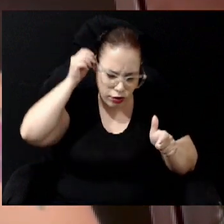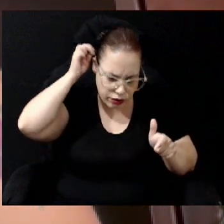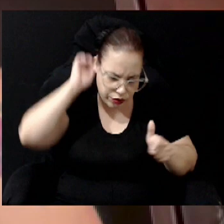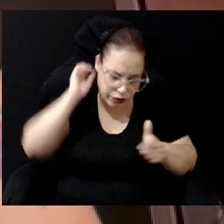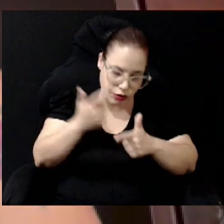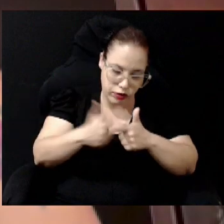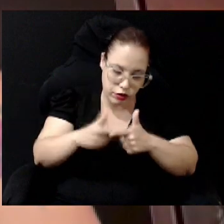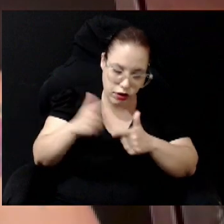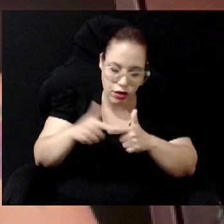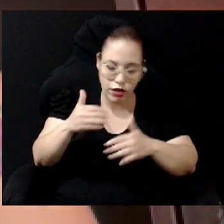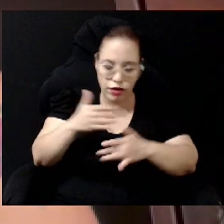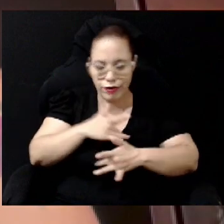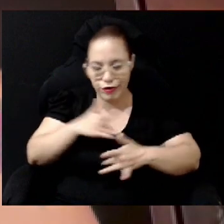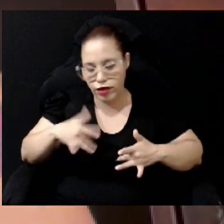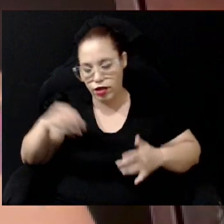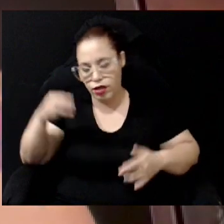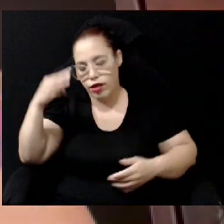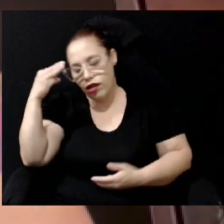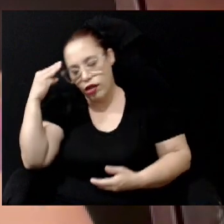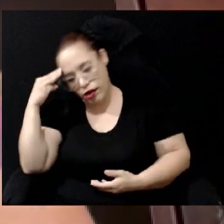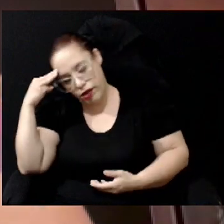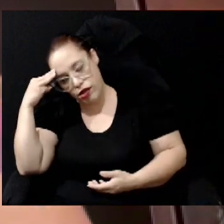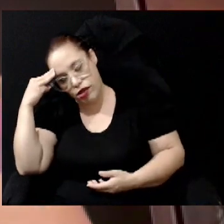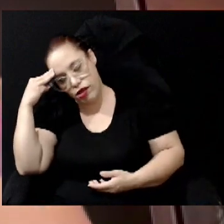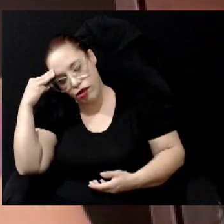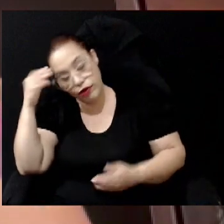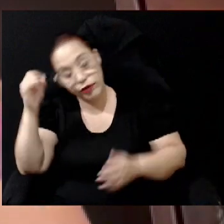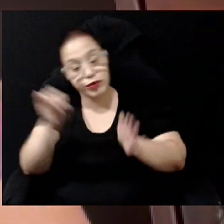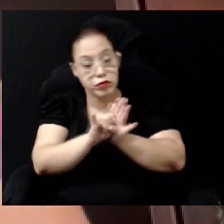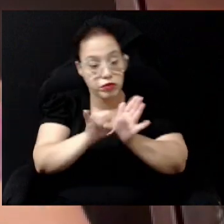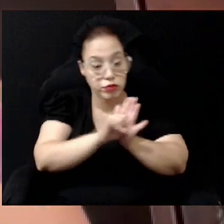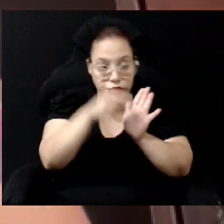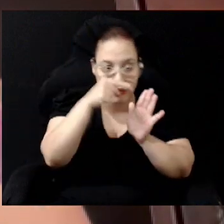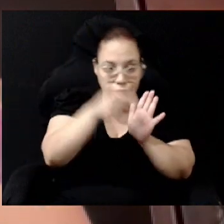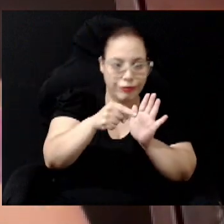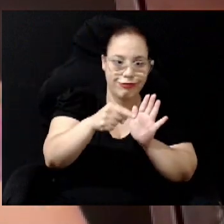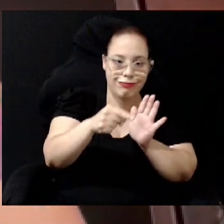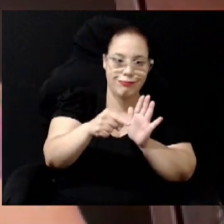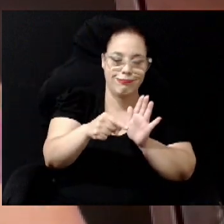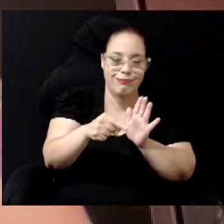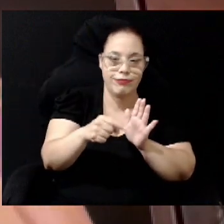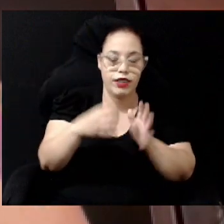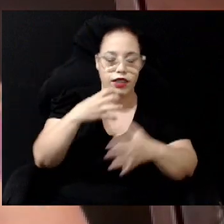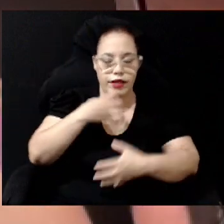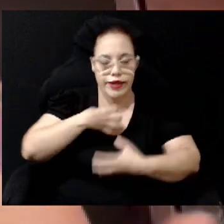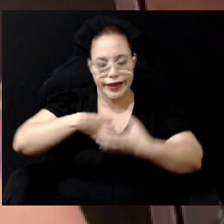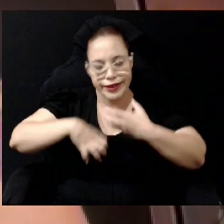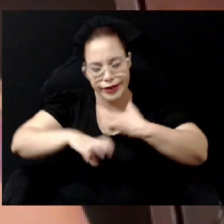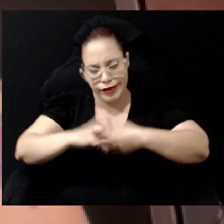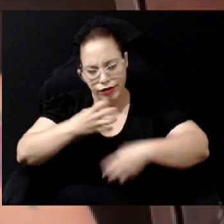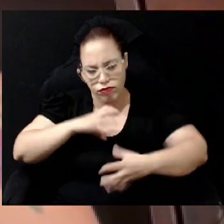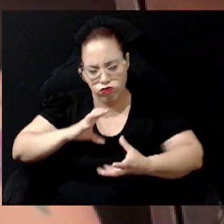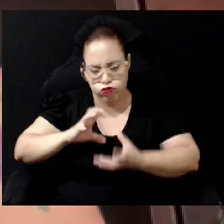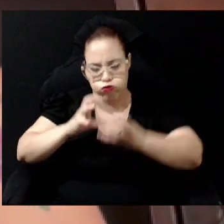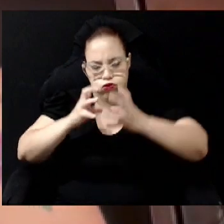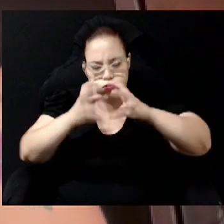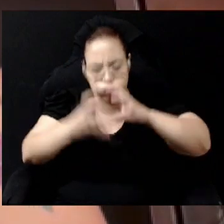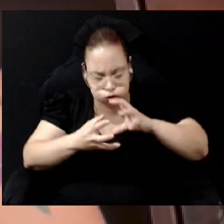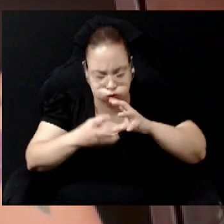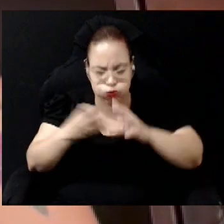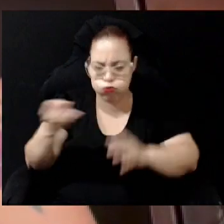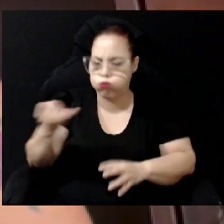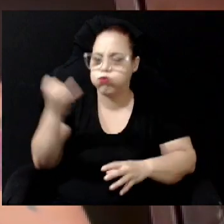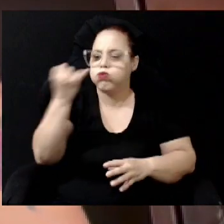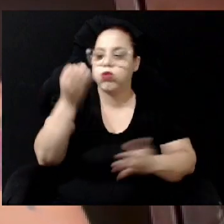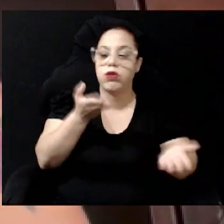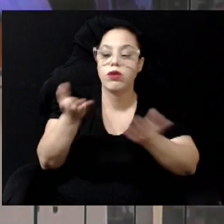mental, né? E identificar que um deles é por conta dessa ansiedade climática é muito importante para a gente saber como vai lidar com isso